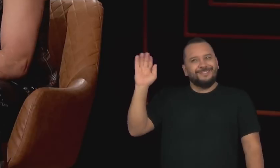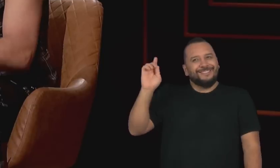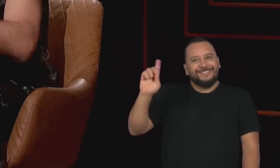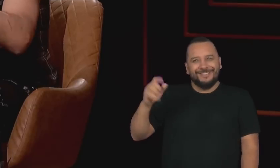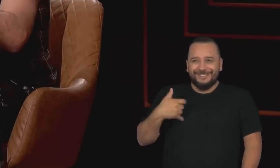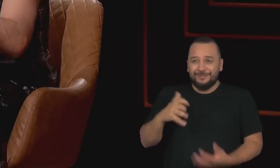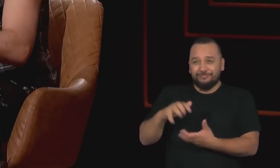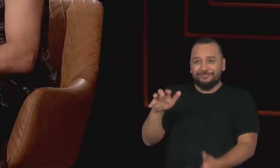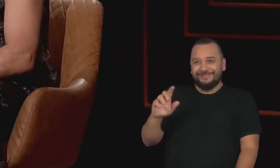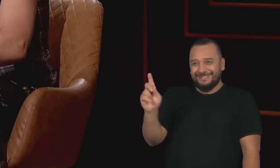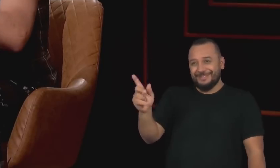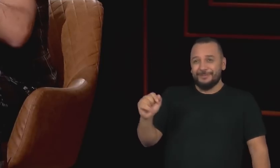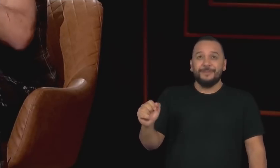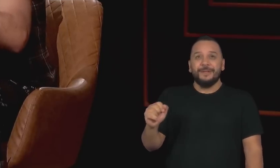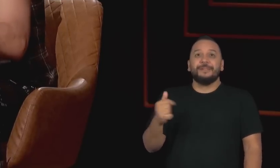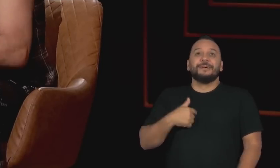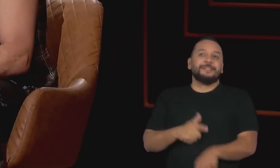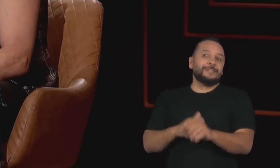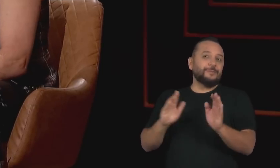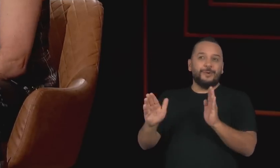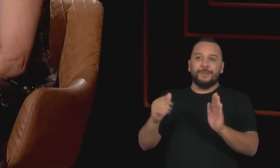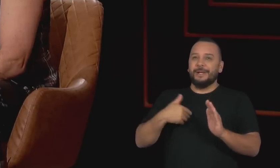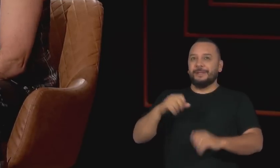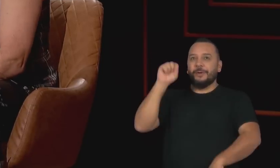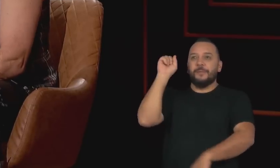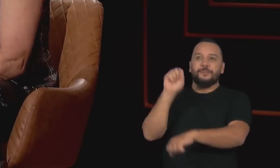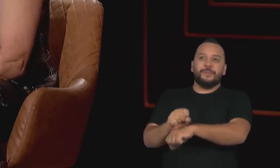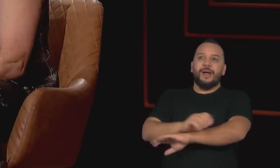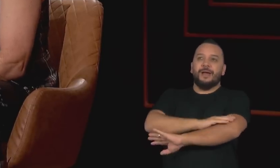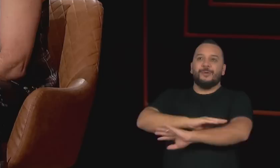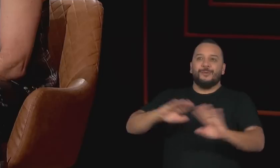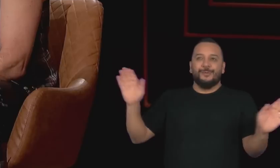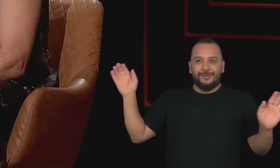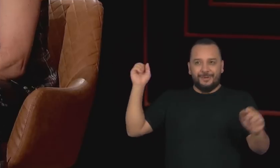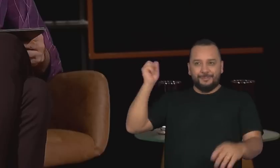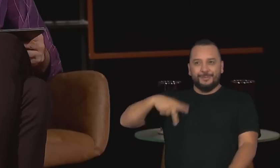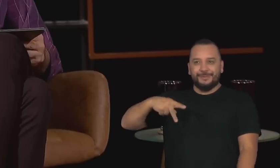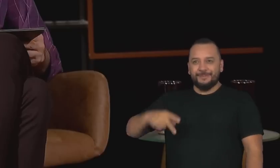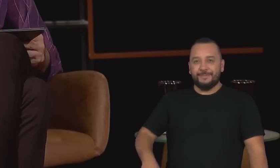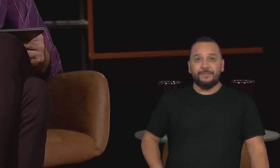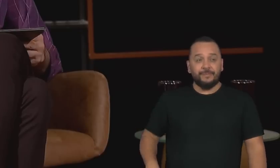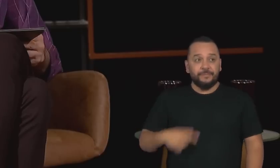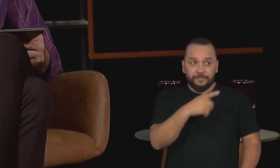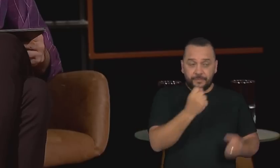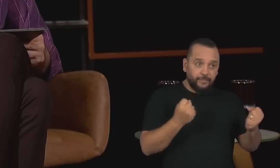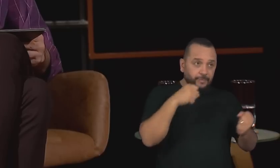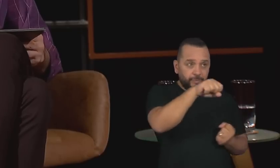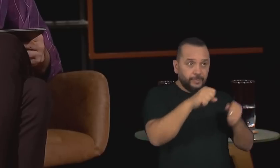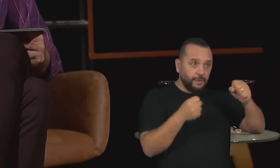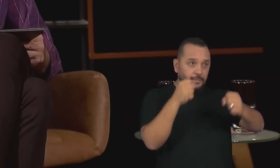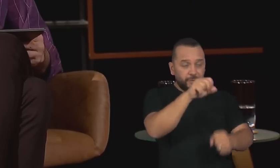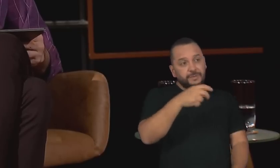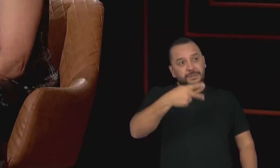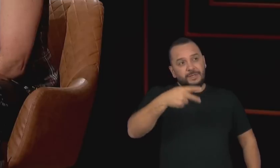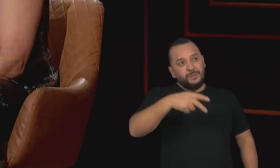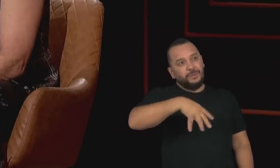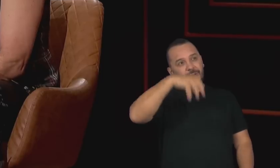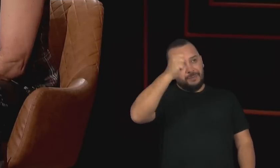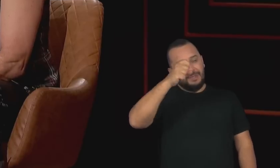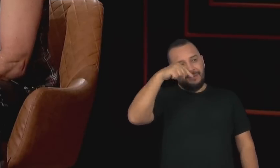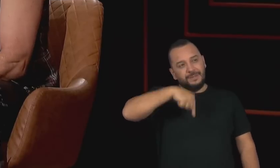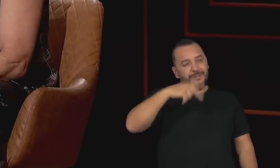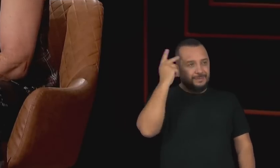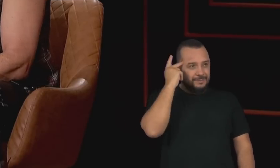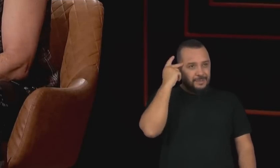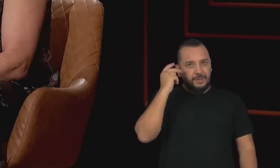see that. Quando chegar esse momento, eu não estarei mais nos palcos. Agora, no boxe você chegou a ser vice-campeão? uma Fui. coisa assim? Fui.